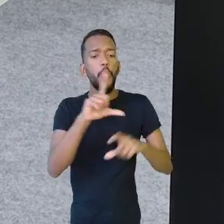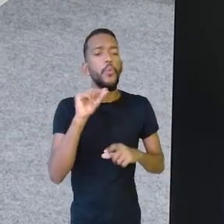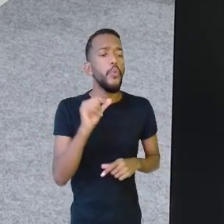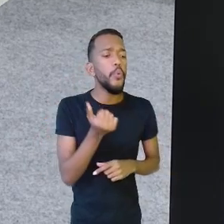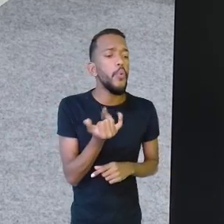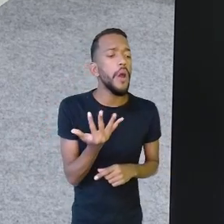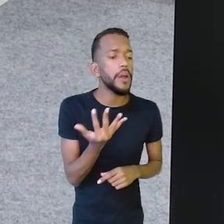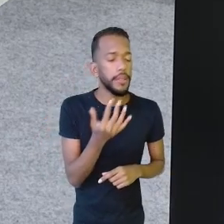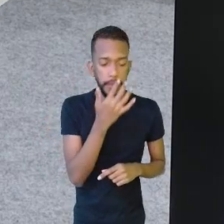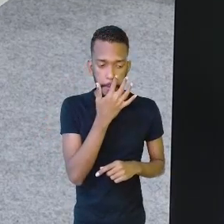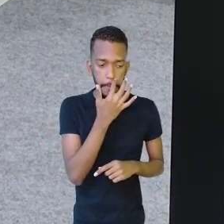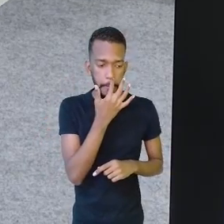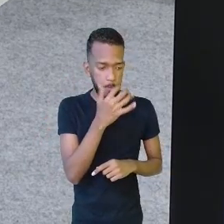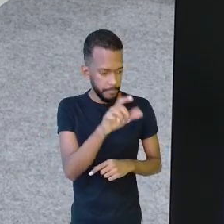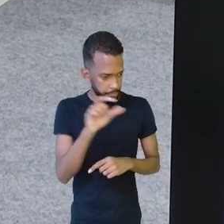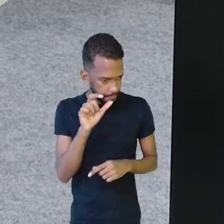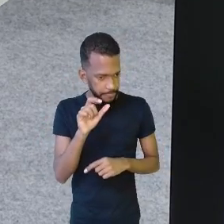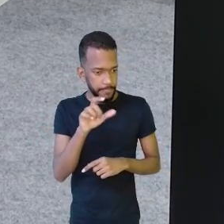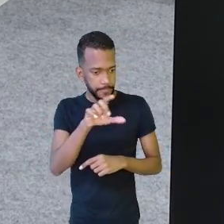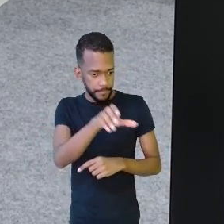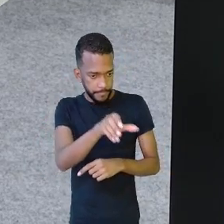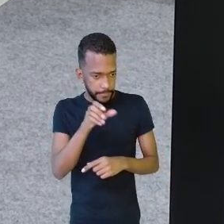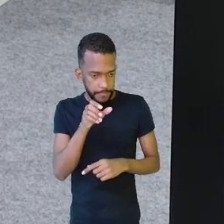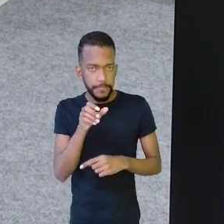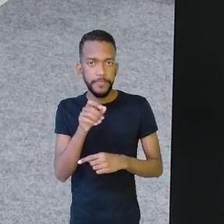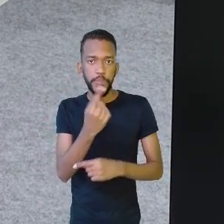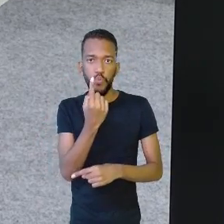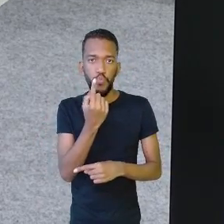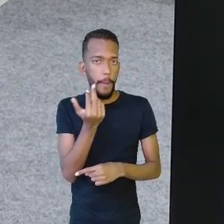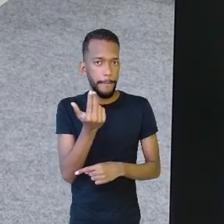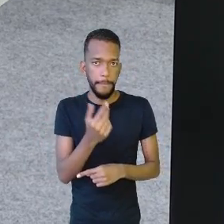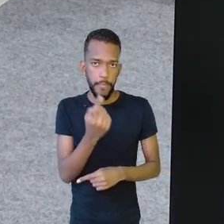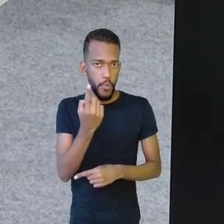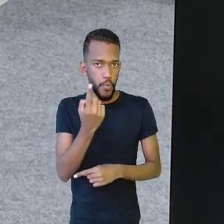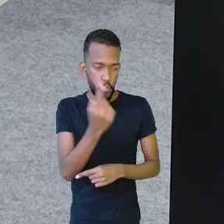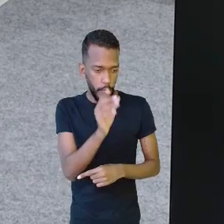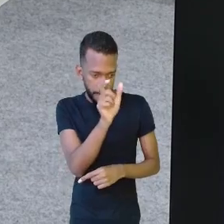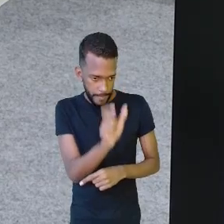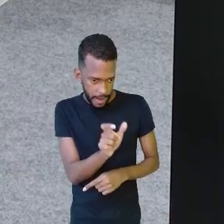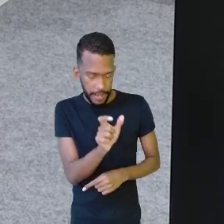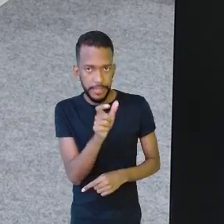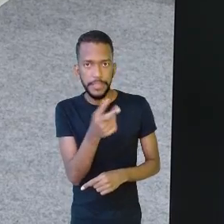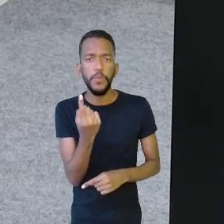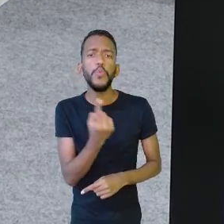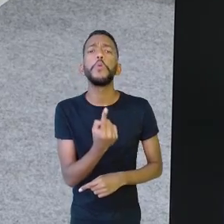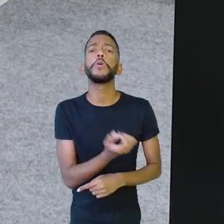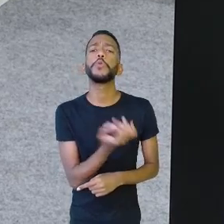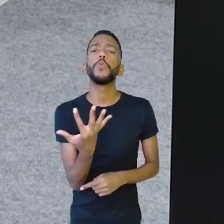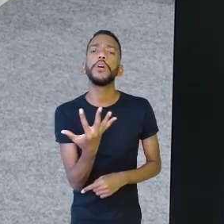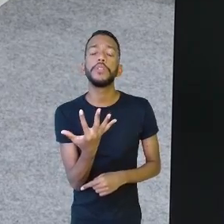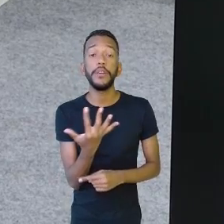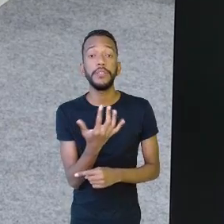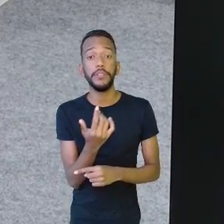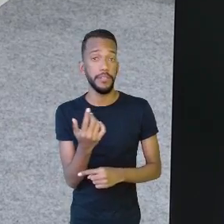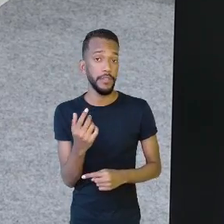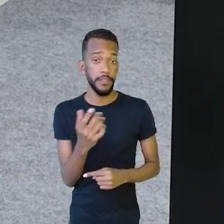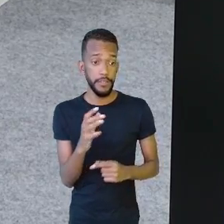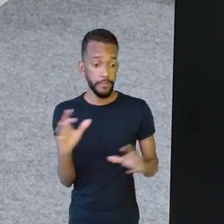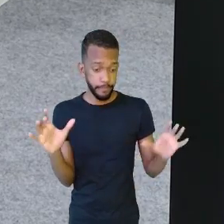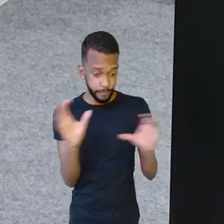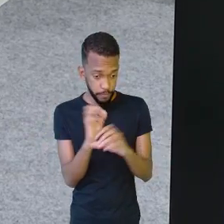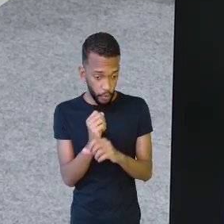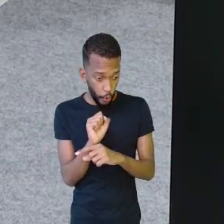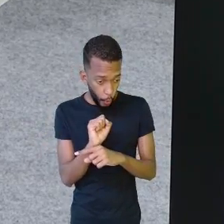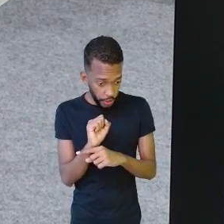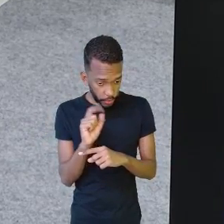peguei ou eu dei da fração. No caso, uma parte. Uma de quantas? De 8. Então, eu